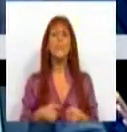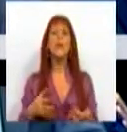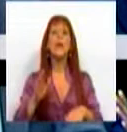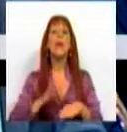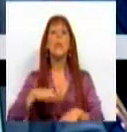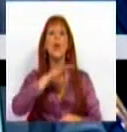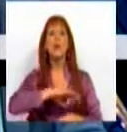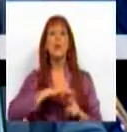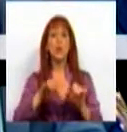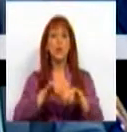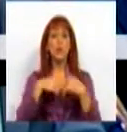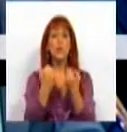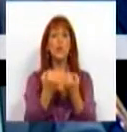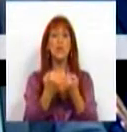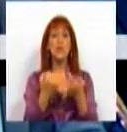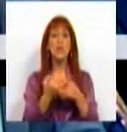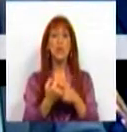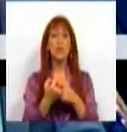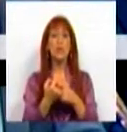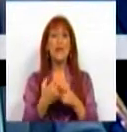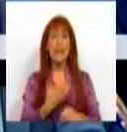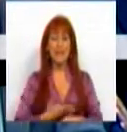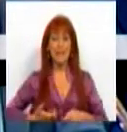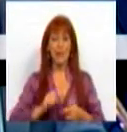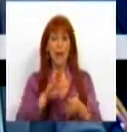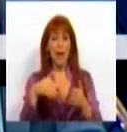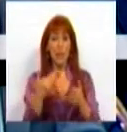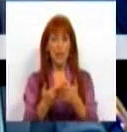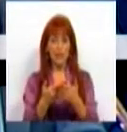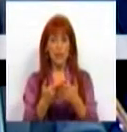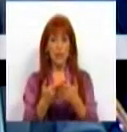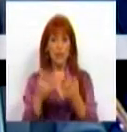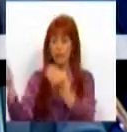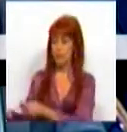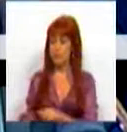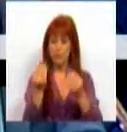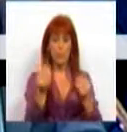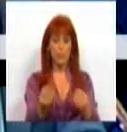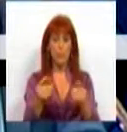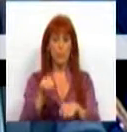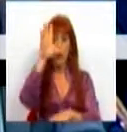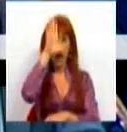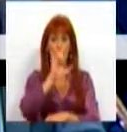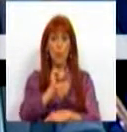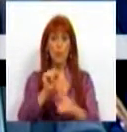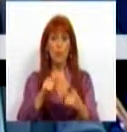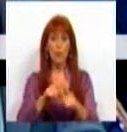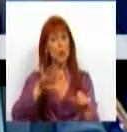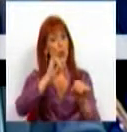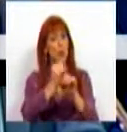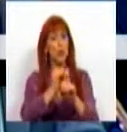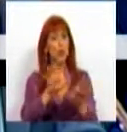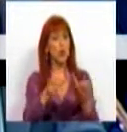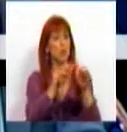Relativamente ao subsídio social de desemprego, a proposta que foi apresentada e que o Governo e os outros